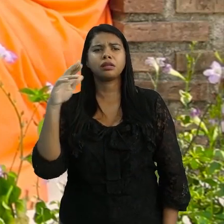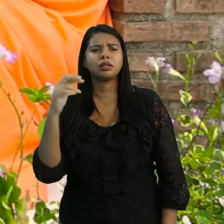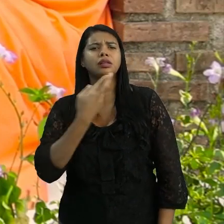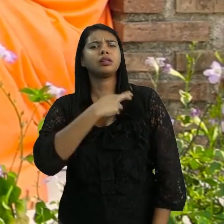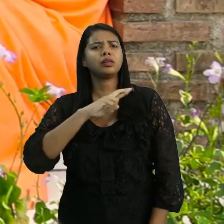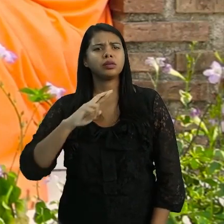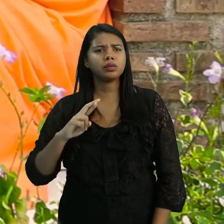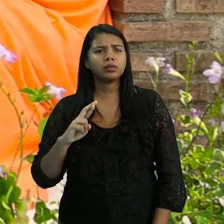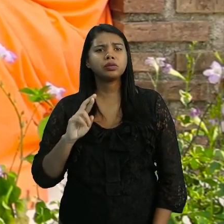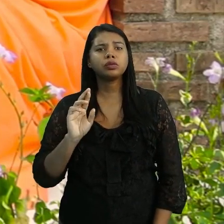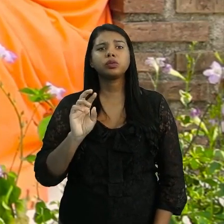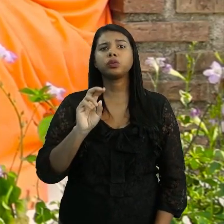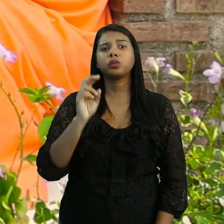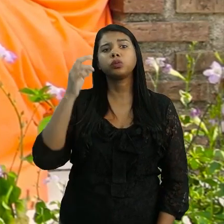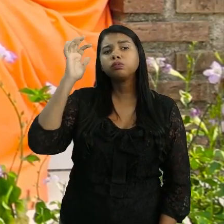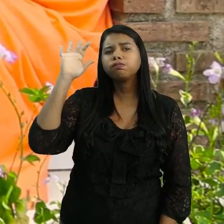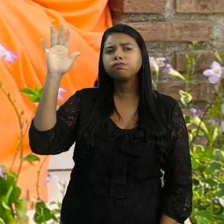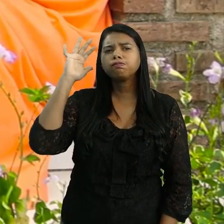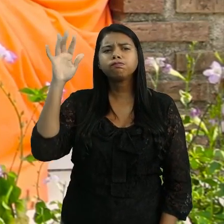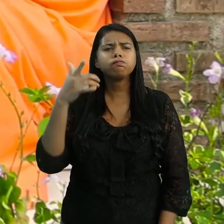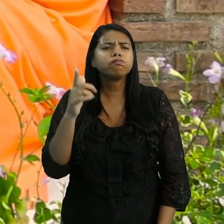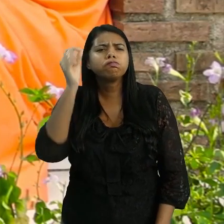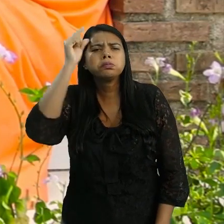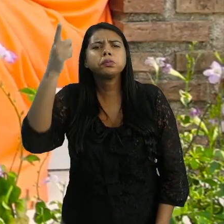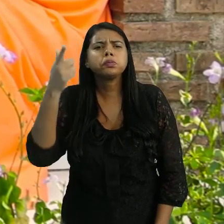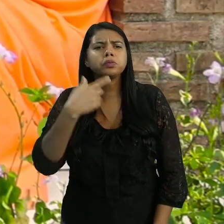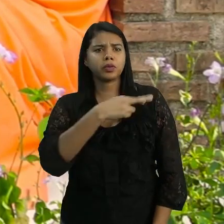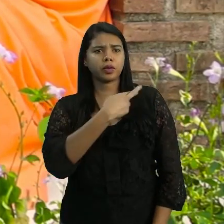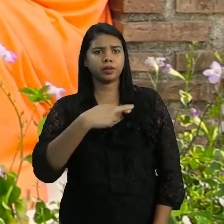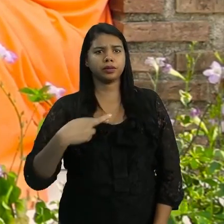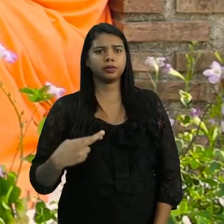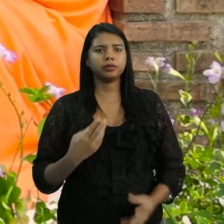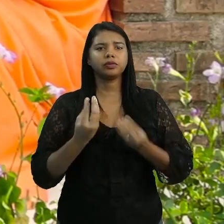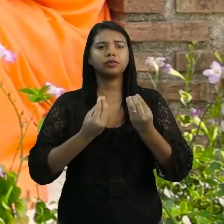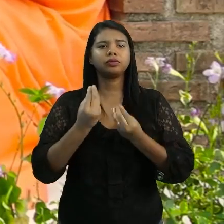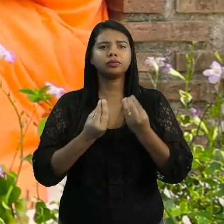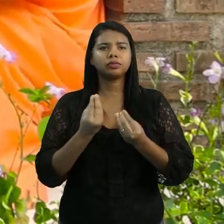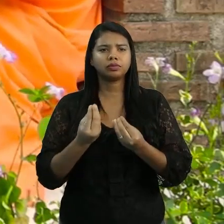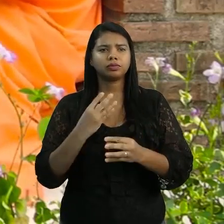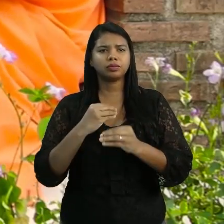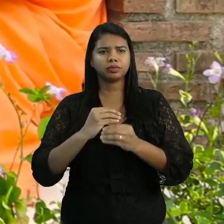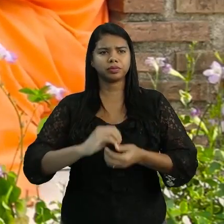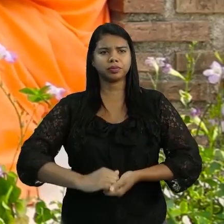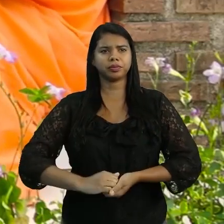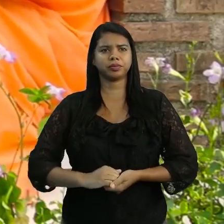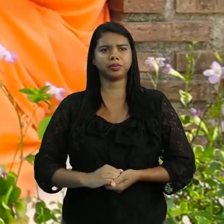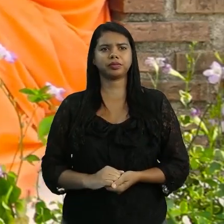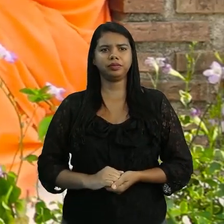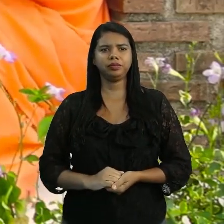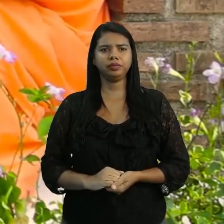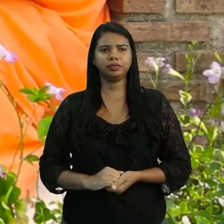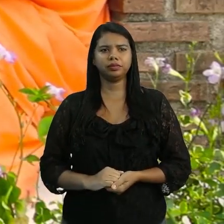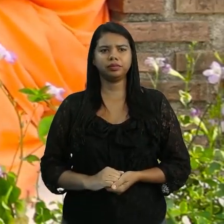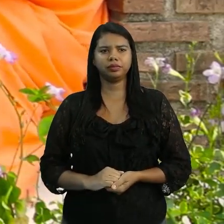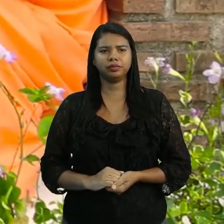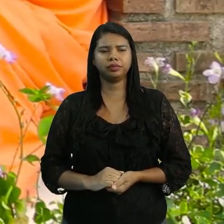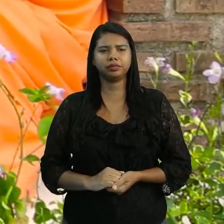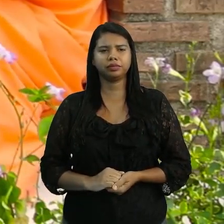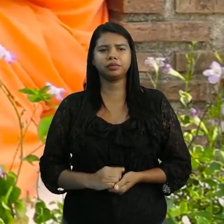Krishnas. Eu estou aqui na presença do Maharaj, né, um líder espiritual dentro da filosofia Hare Krishna. E eu queria te perguntar, obrigado